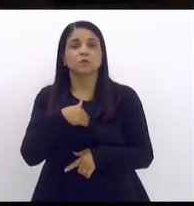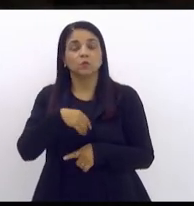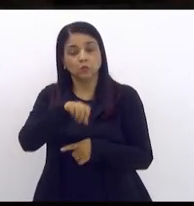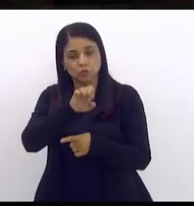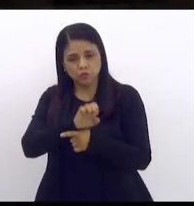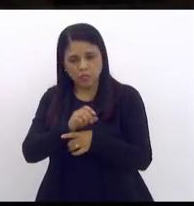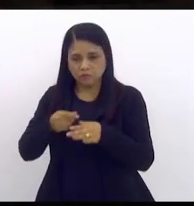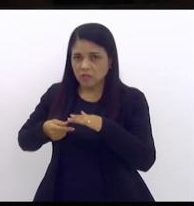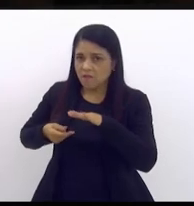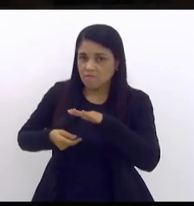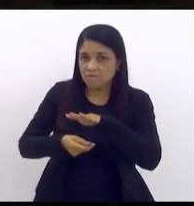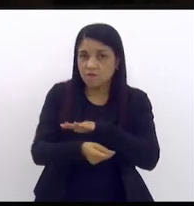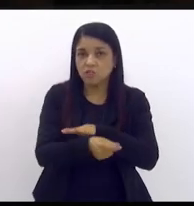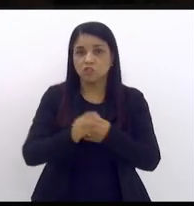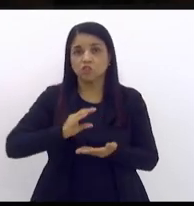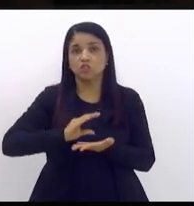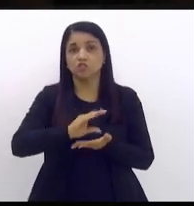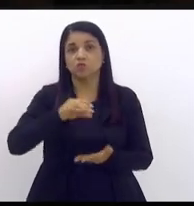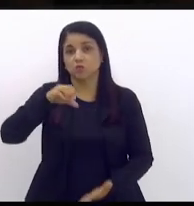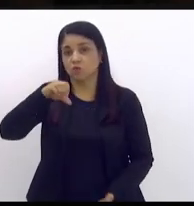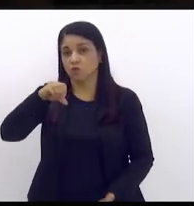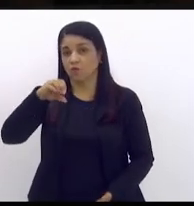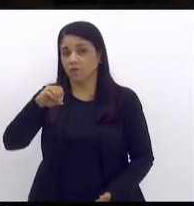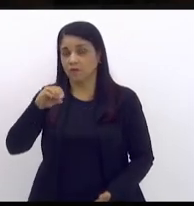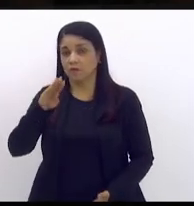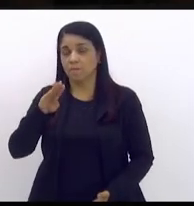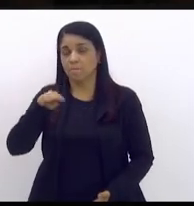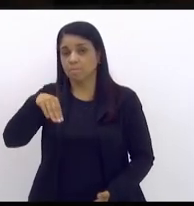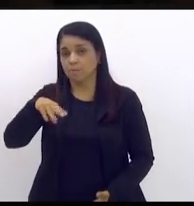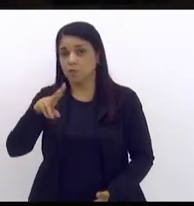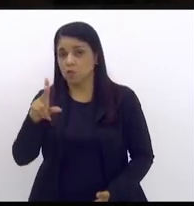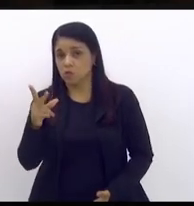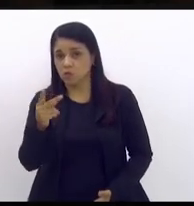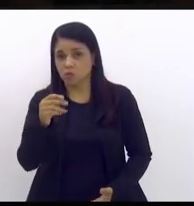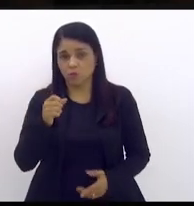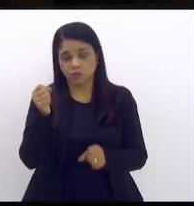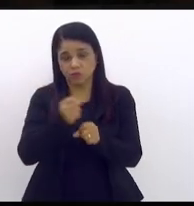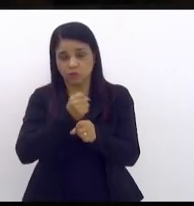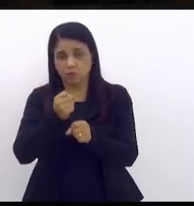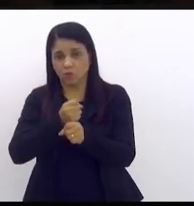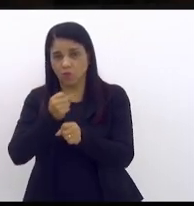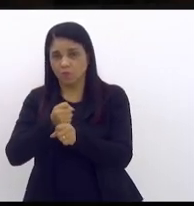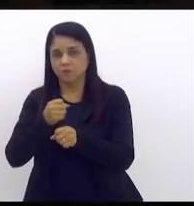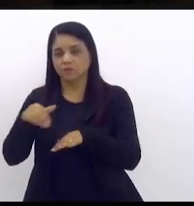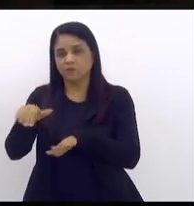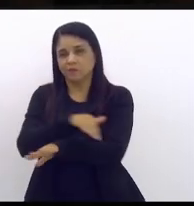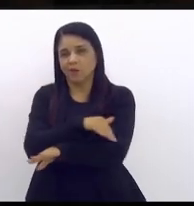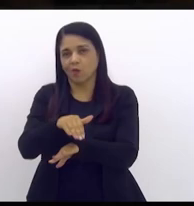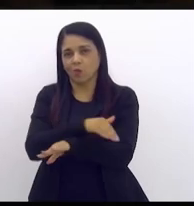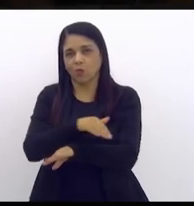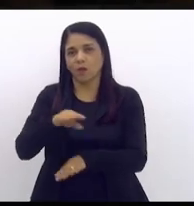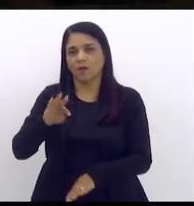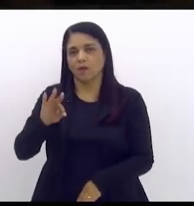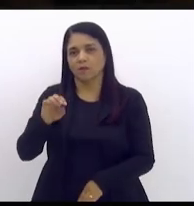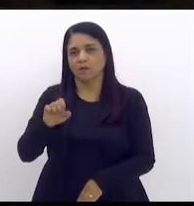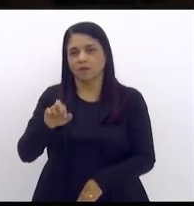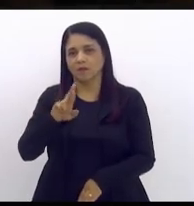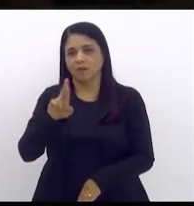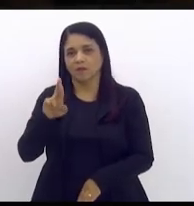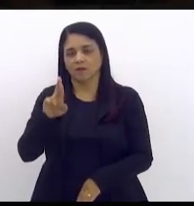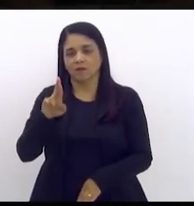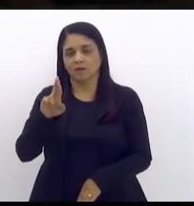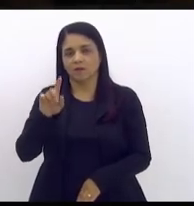ter investido 90 milhões no conjunto de obras da Rua Tereza, porque foi uma empresa só que